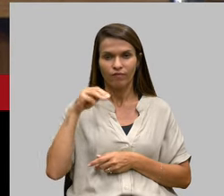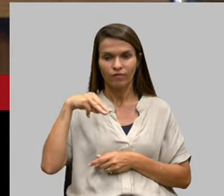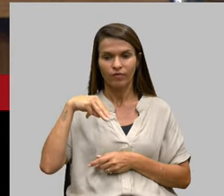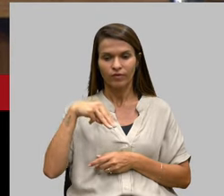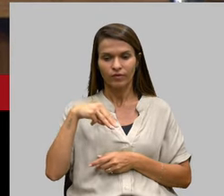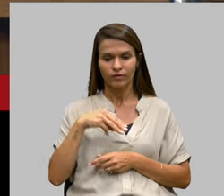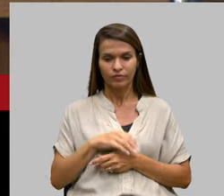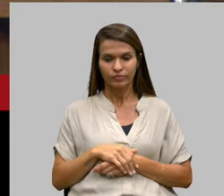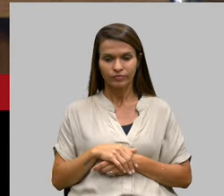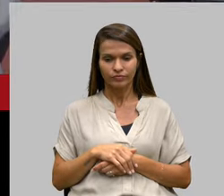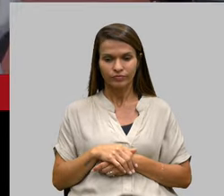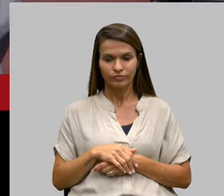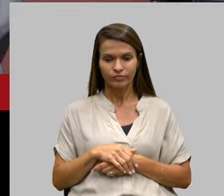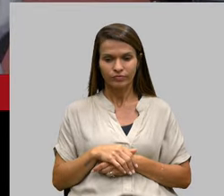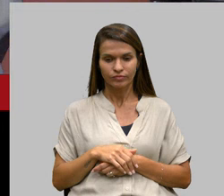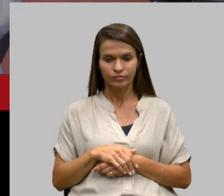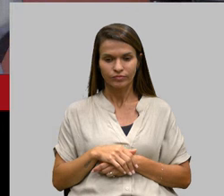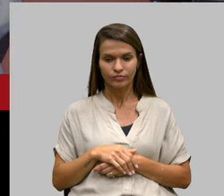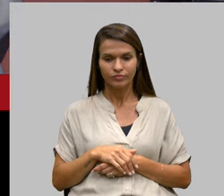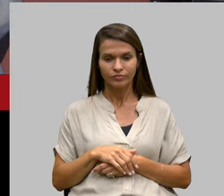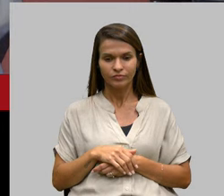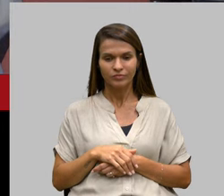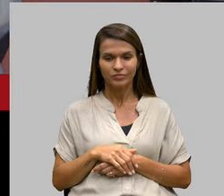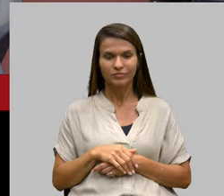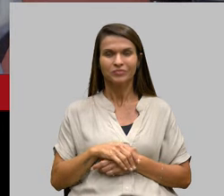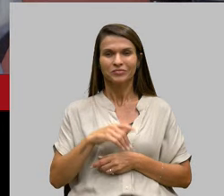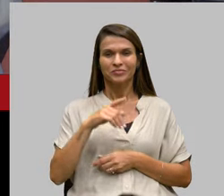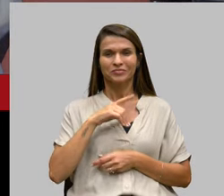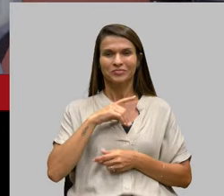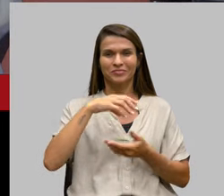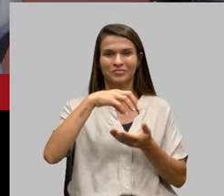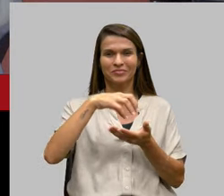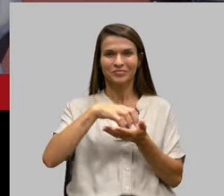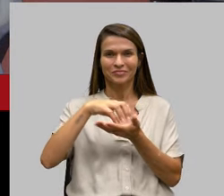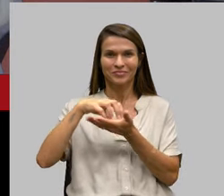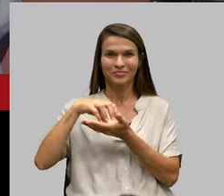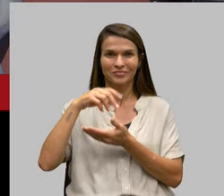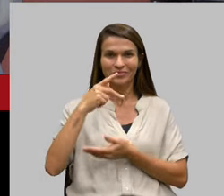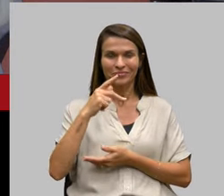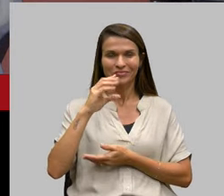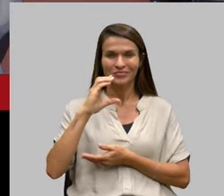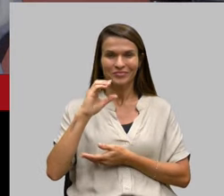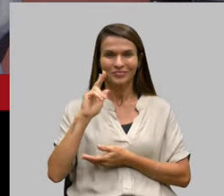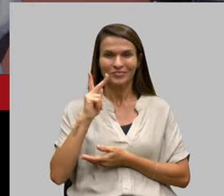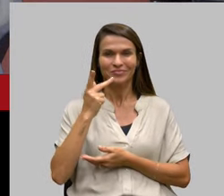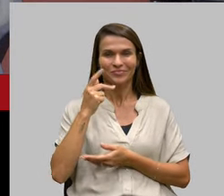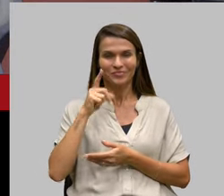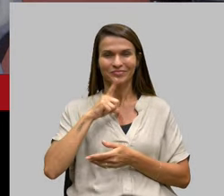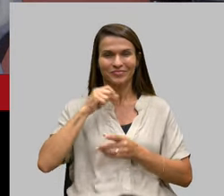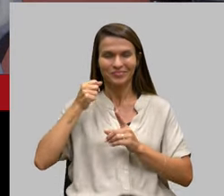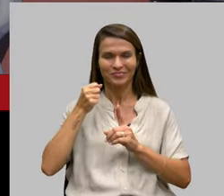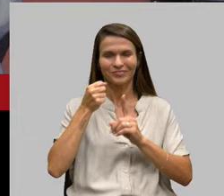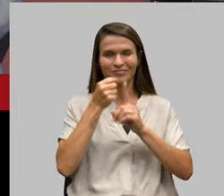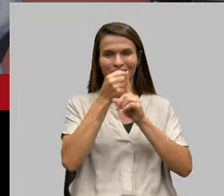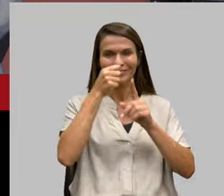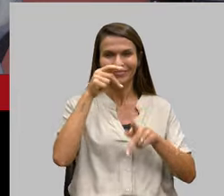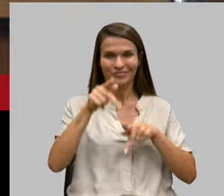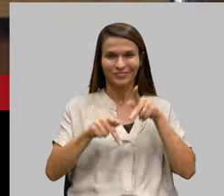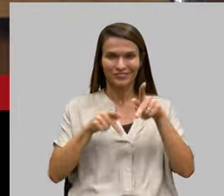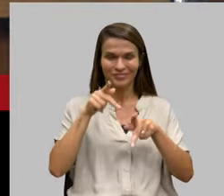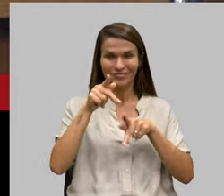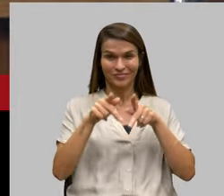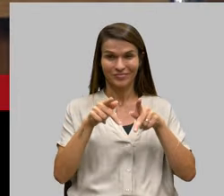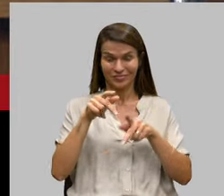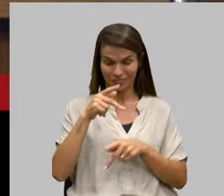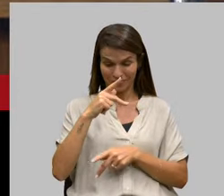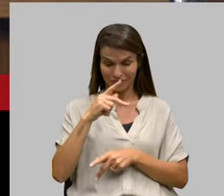eh tem uma pequena Central hidroelétrica uma pch causa um impacto lá na população essa pch